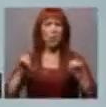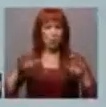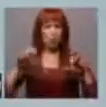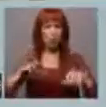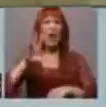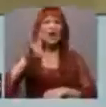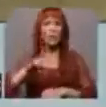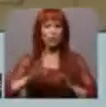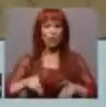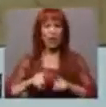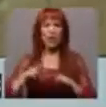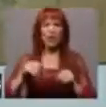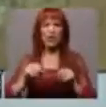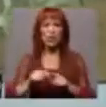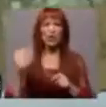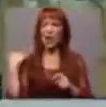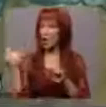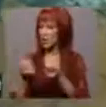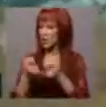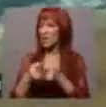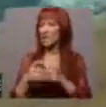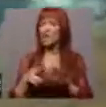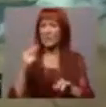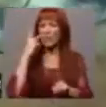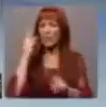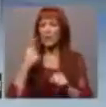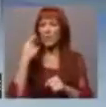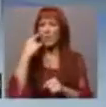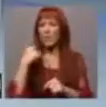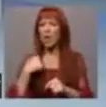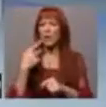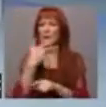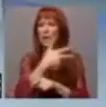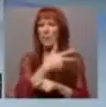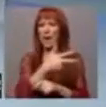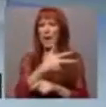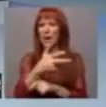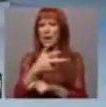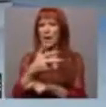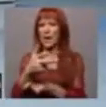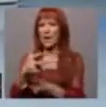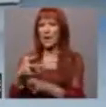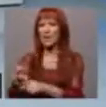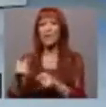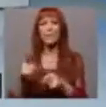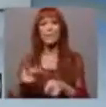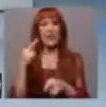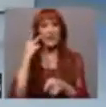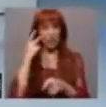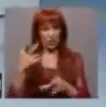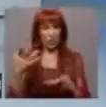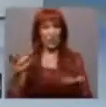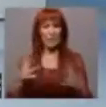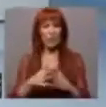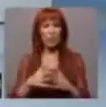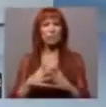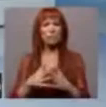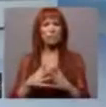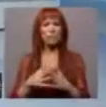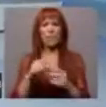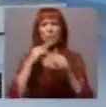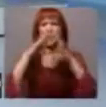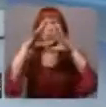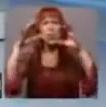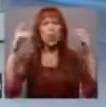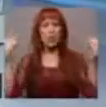em Lisboa e na região do litoral, mas vamos ver o que nos mostra a imagem de satélite e vemos aqui que há muita